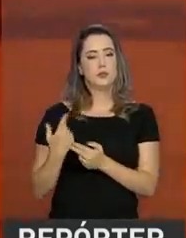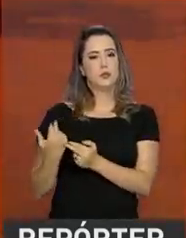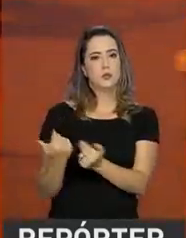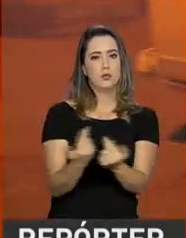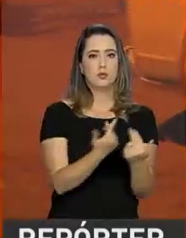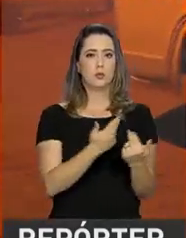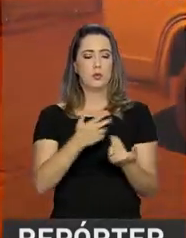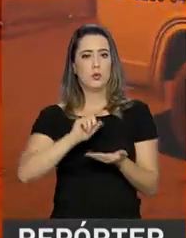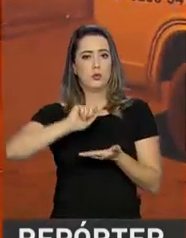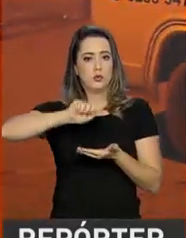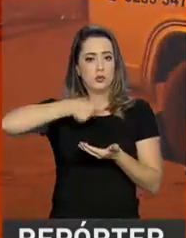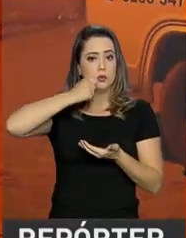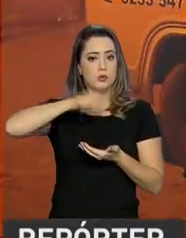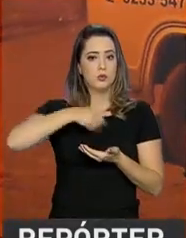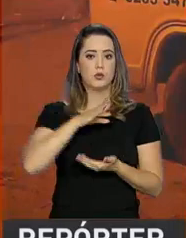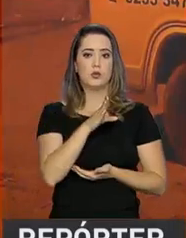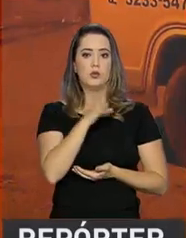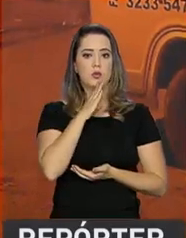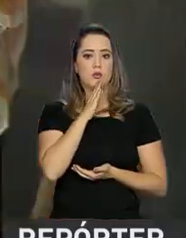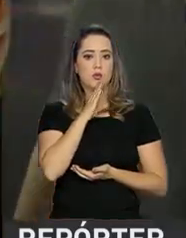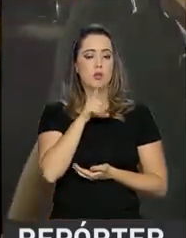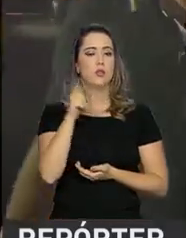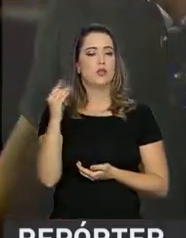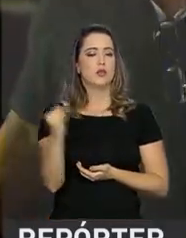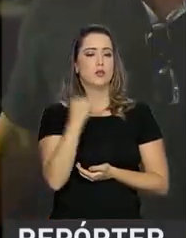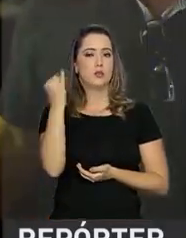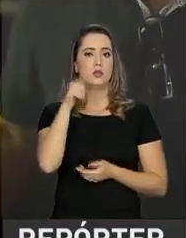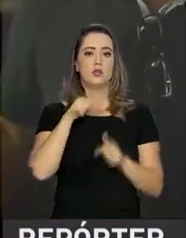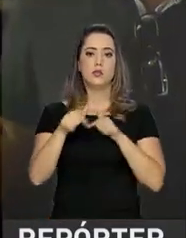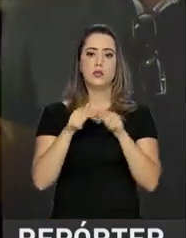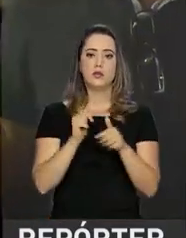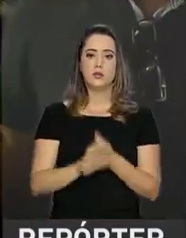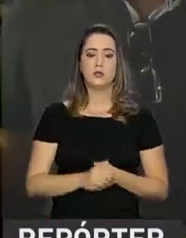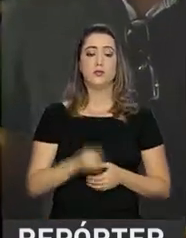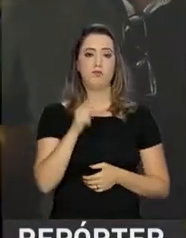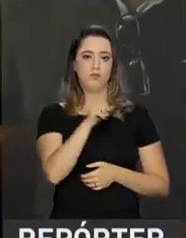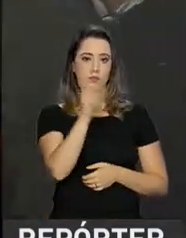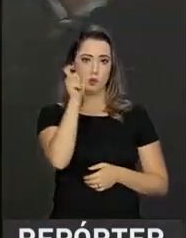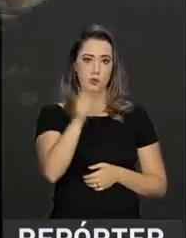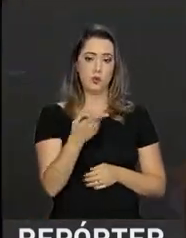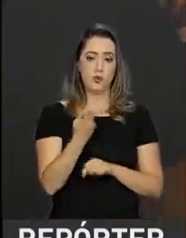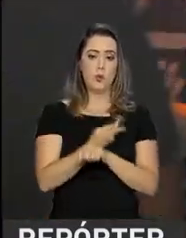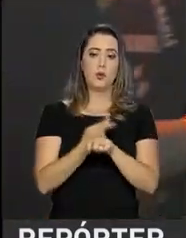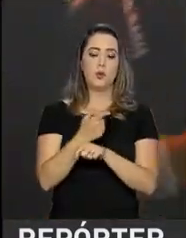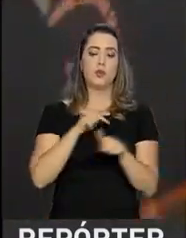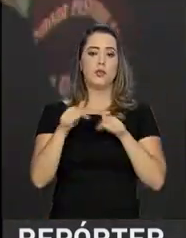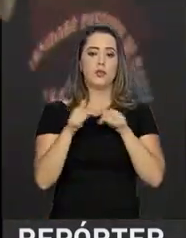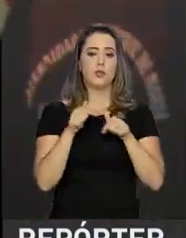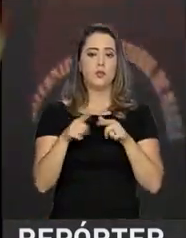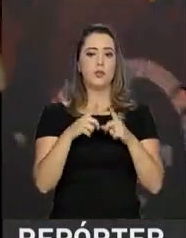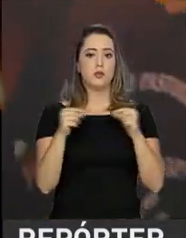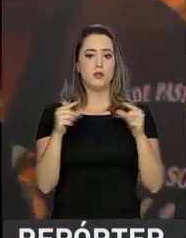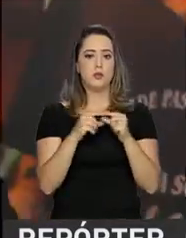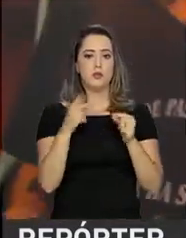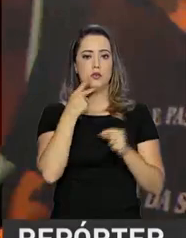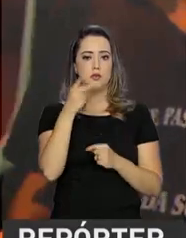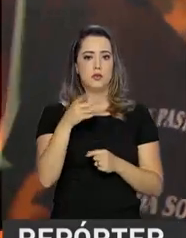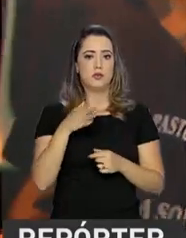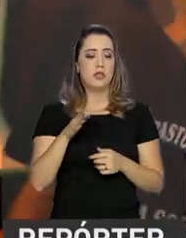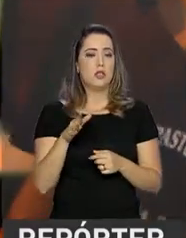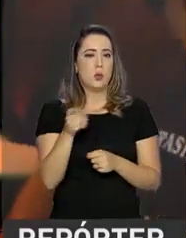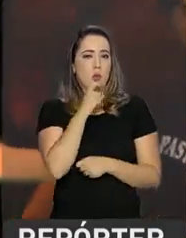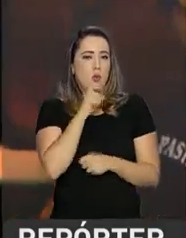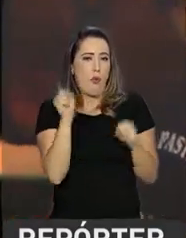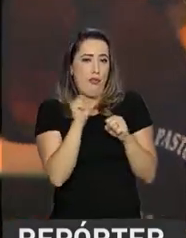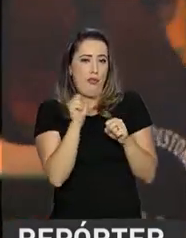casa da sopa reconhece o valor desse trabalho esse baiano veio procurar emprego em brasília ele conta que estava com frio